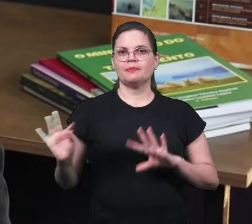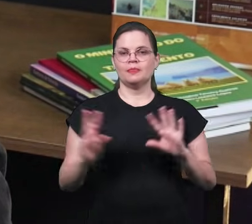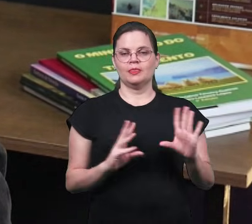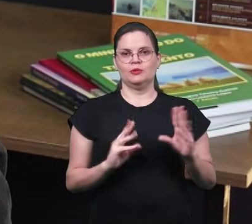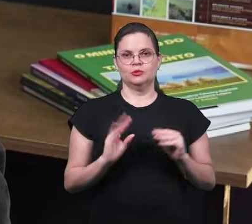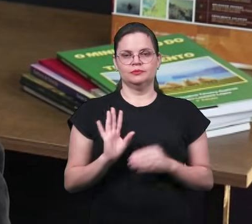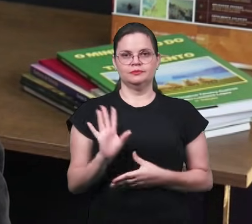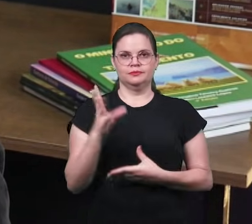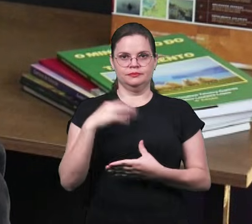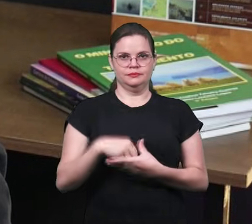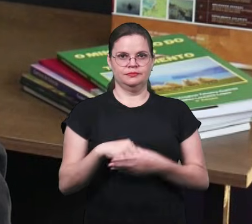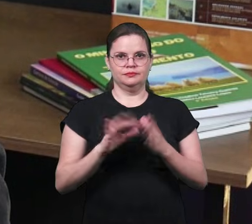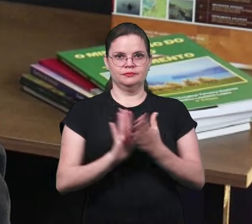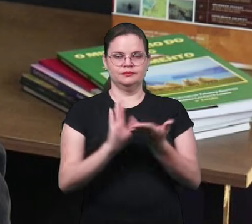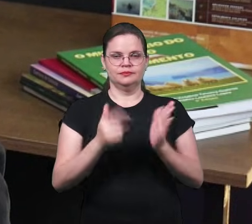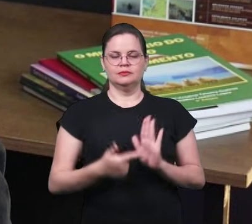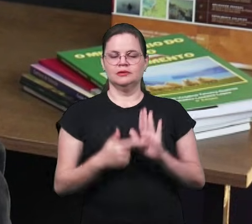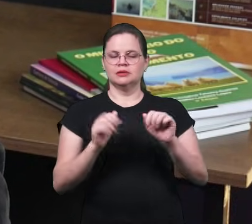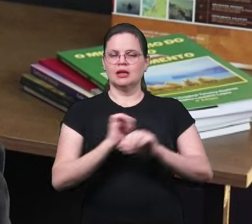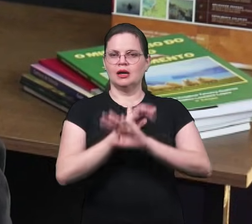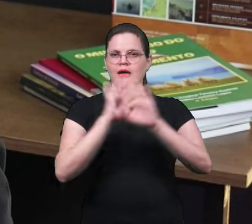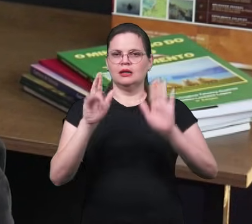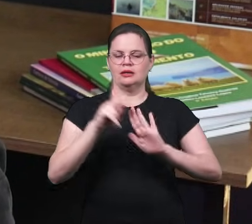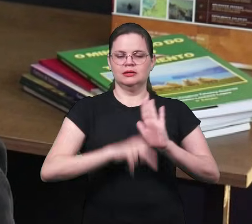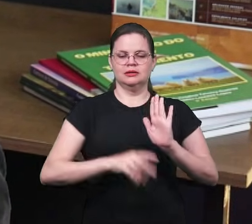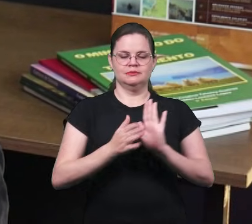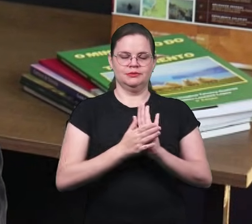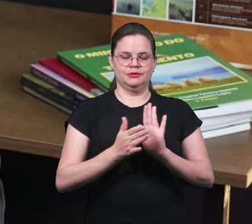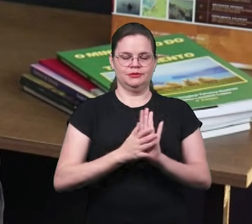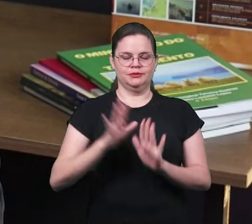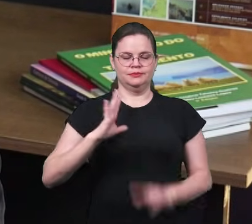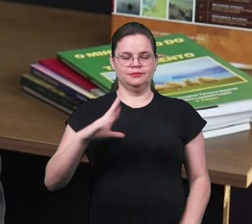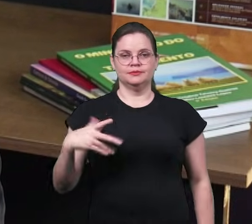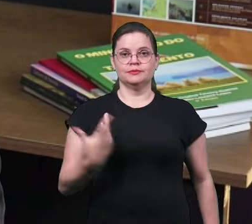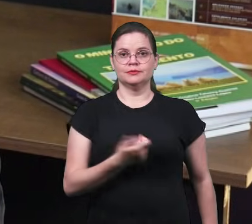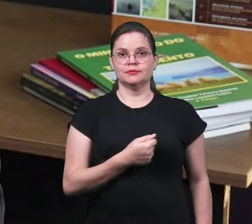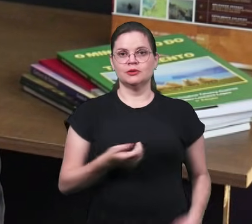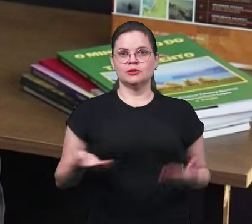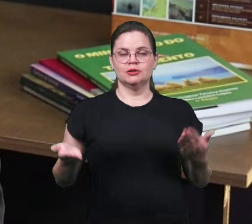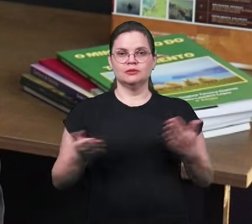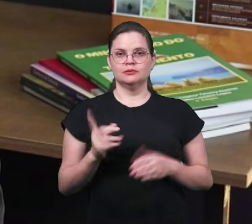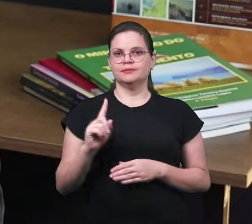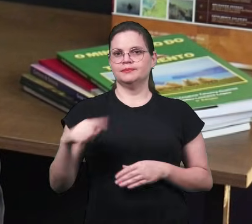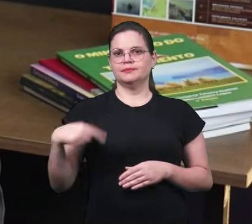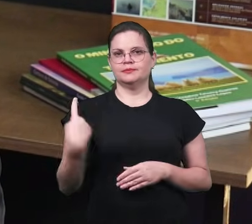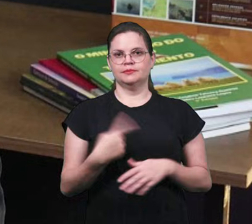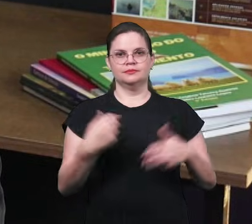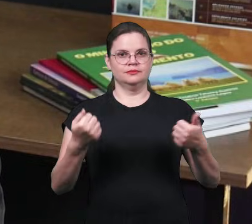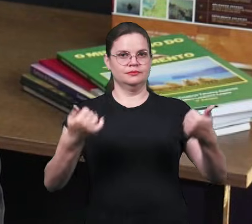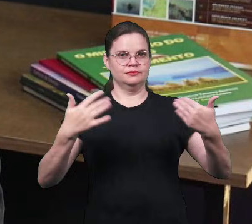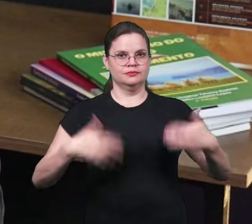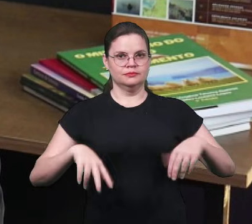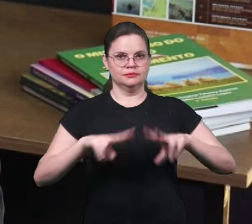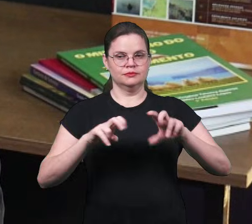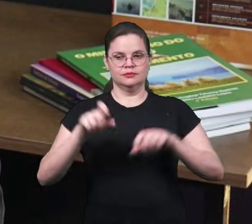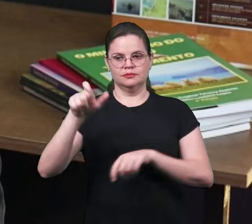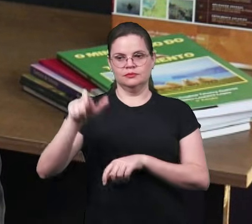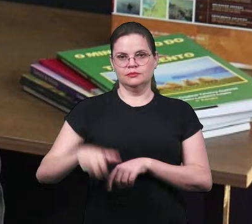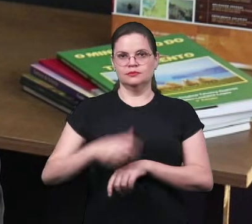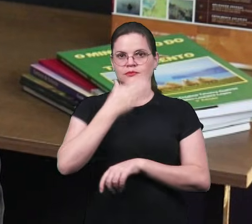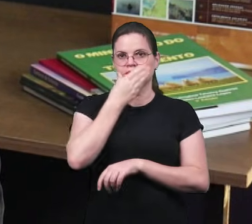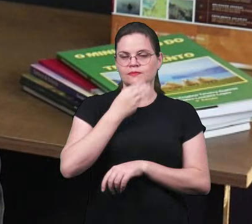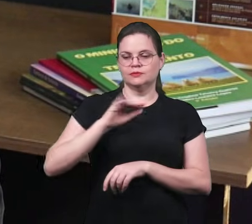vai apontar para esse projeto de salvação. E hoje nós vamos falar desse personagem, Jetro, que